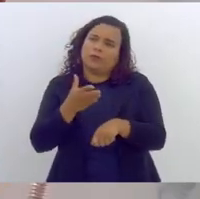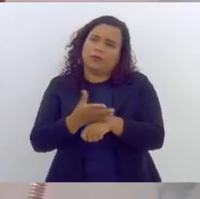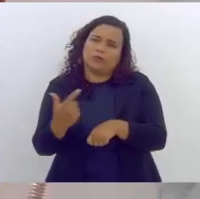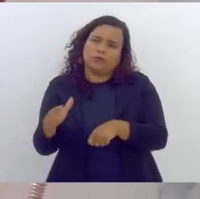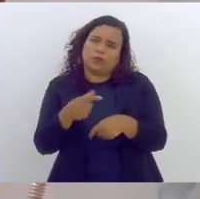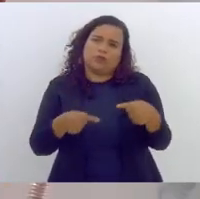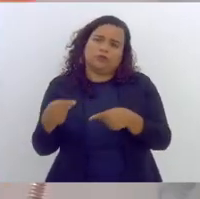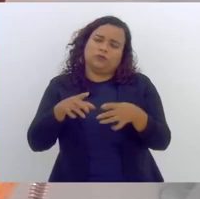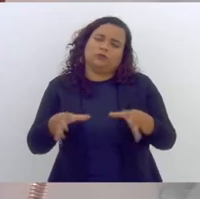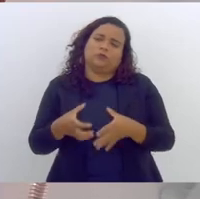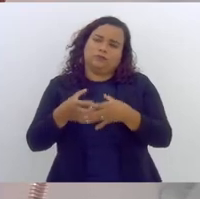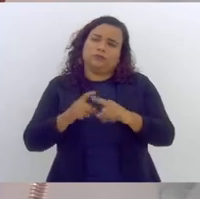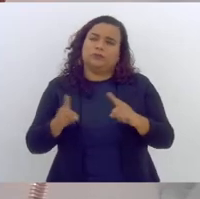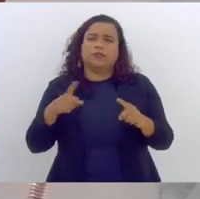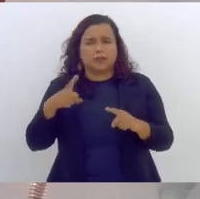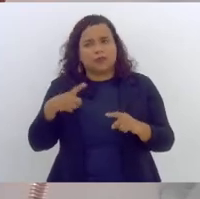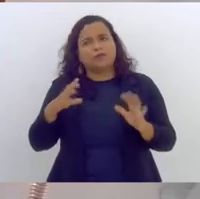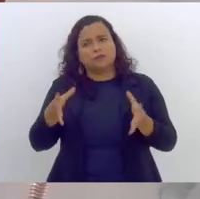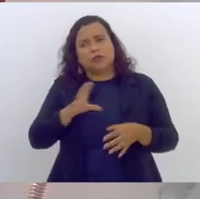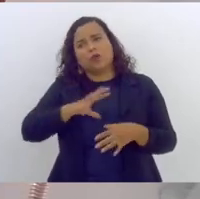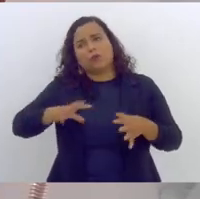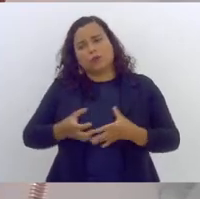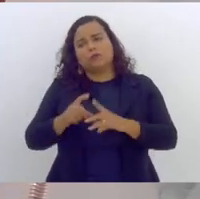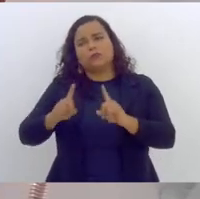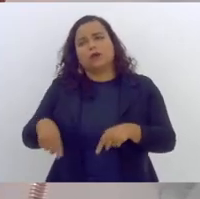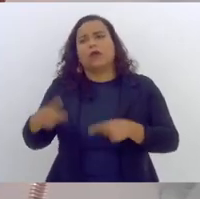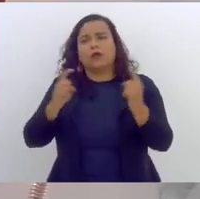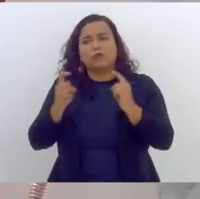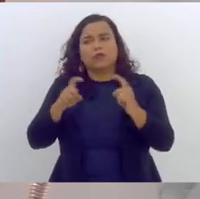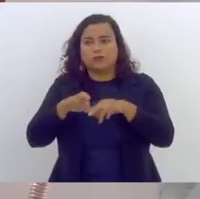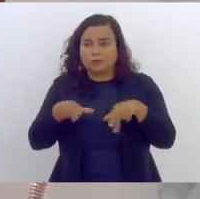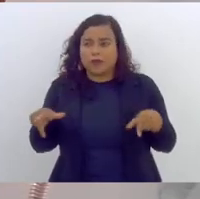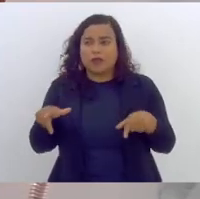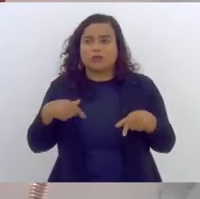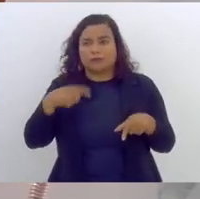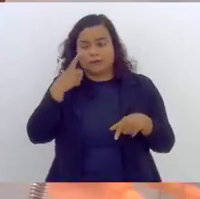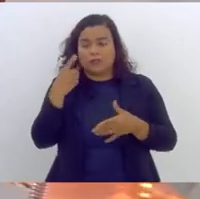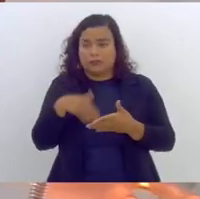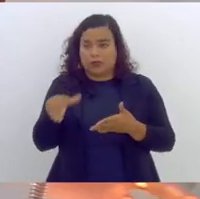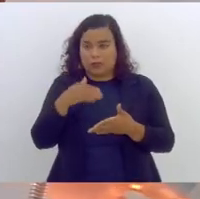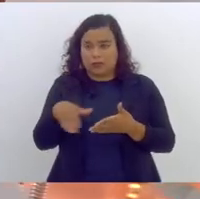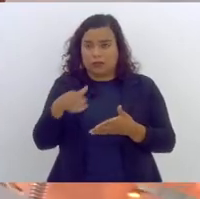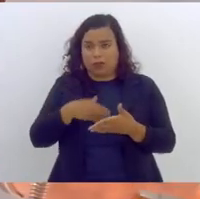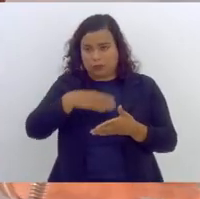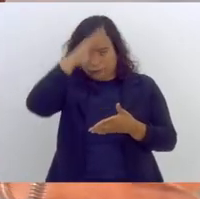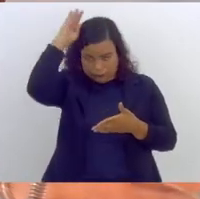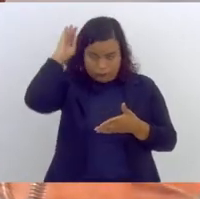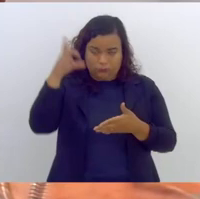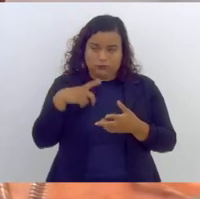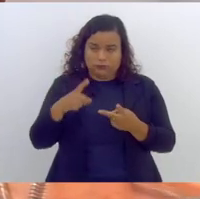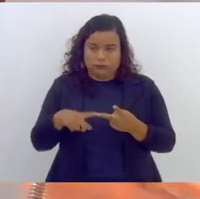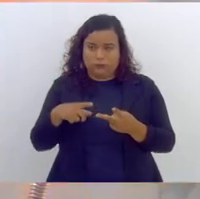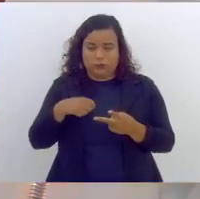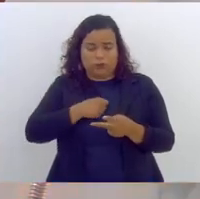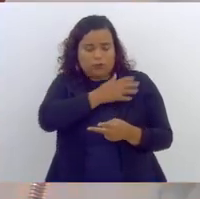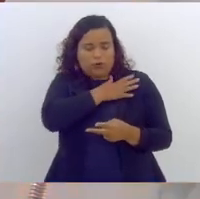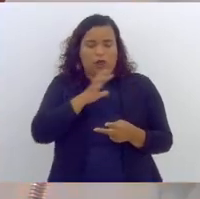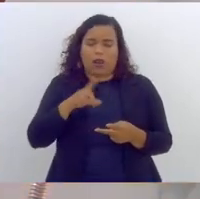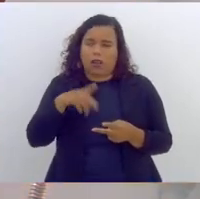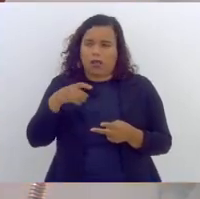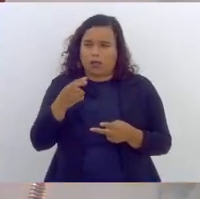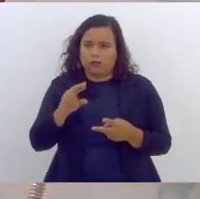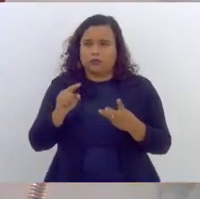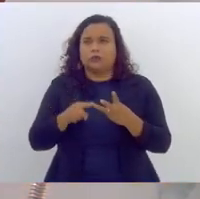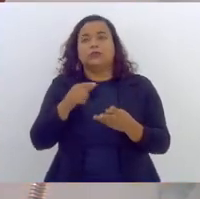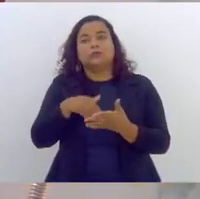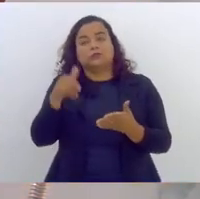mas já houve no âmbito da comissão de servidores reuniões onde estava o secretário de Corpo de Bombeiros Coronel Leandro onde estava